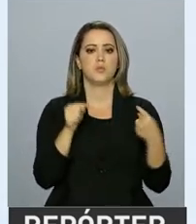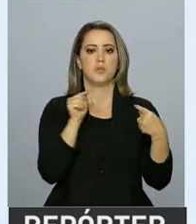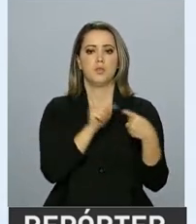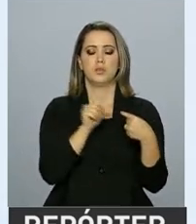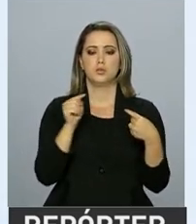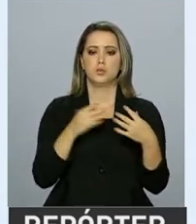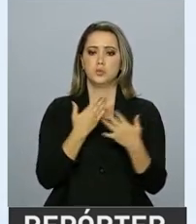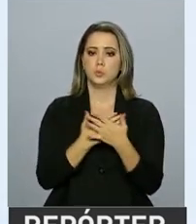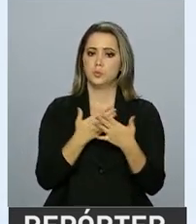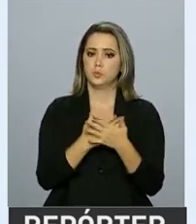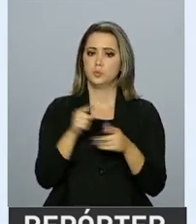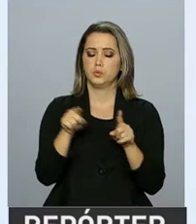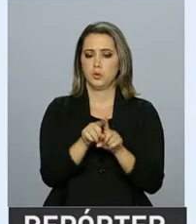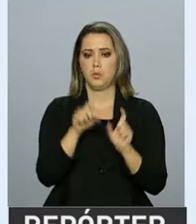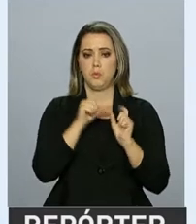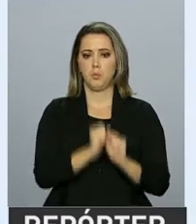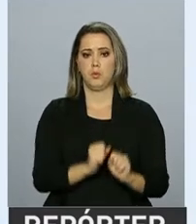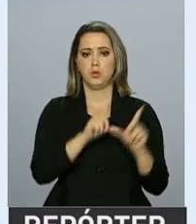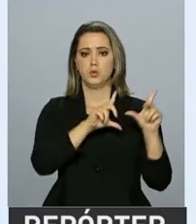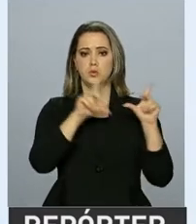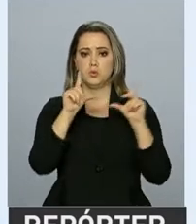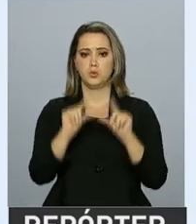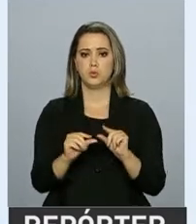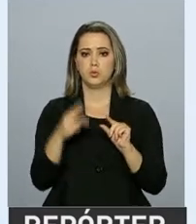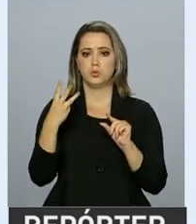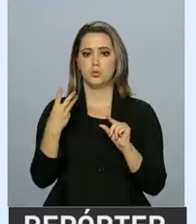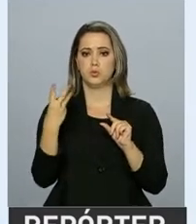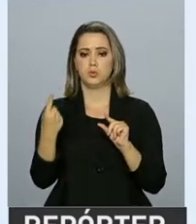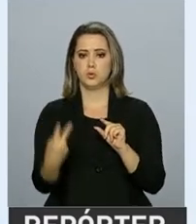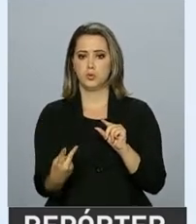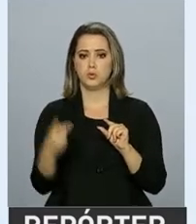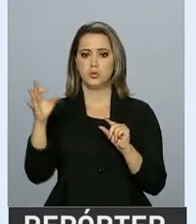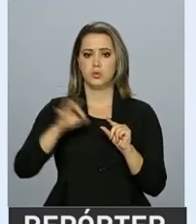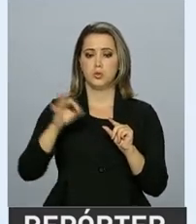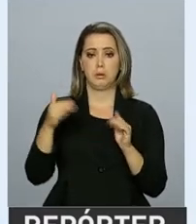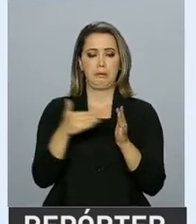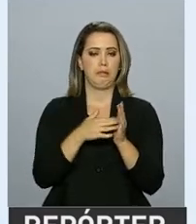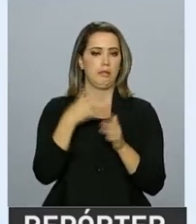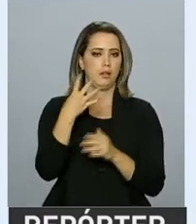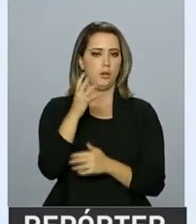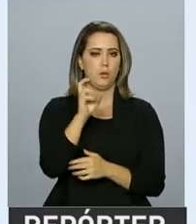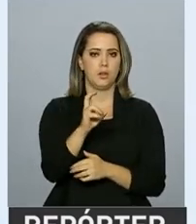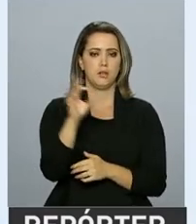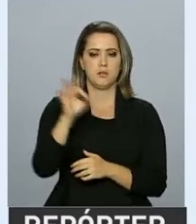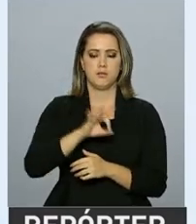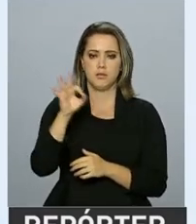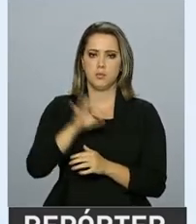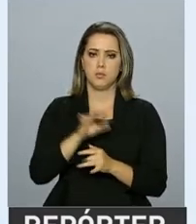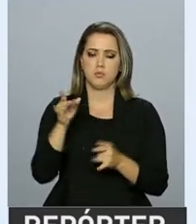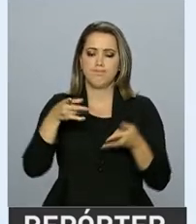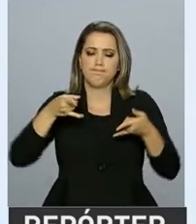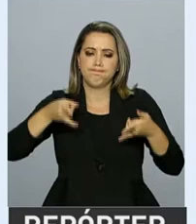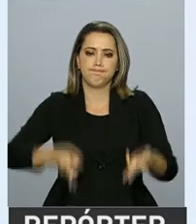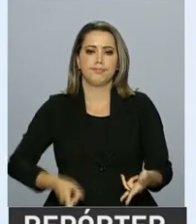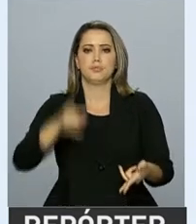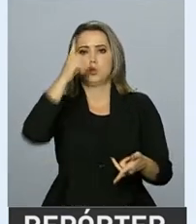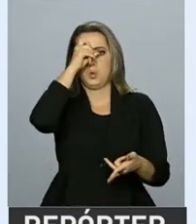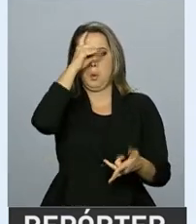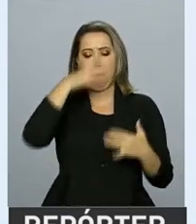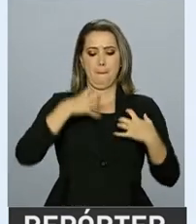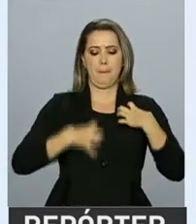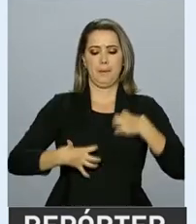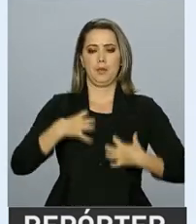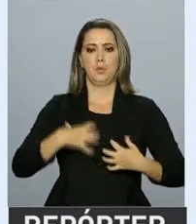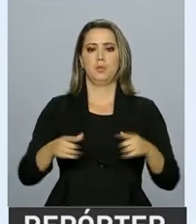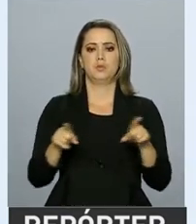com estudo da vacinação pode reduzir entre 32 e 45% o número de hospitalizações por pneumonias